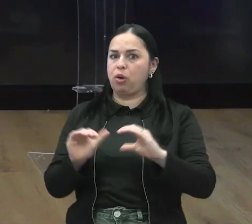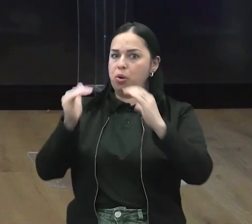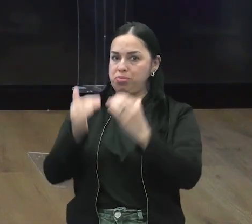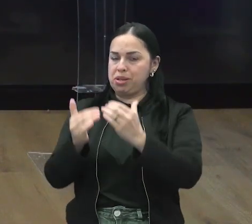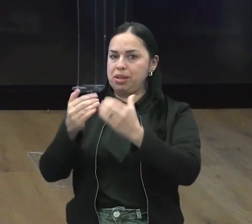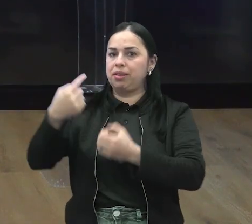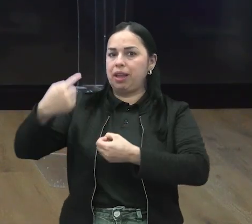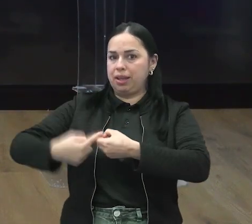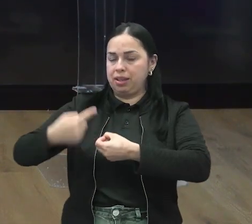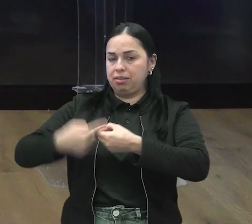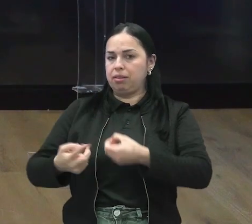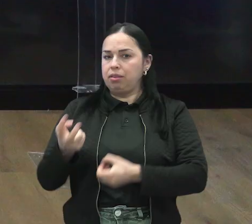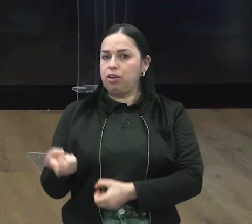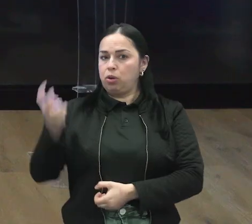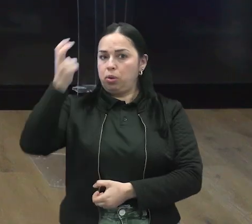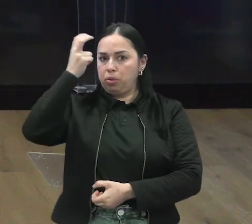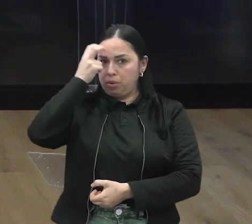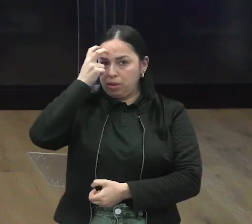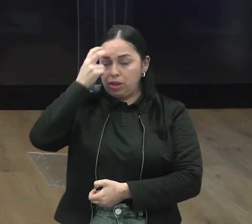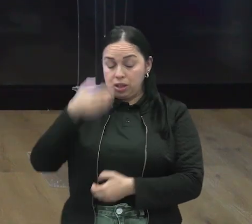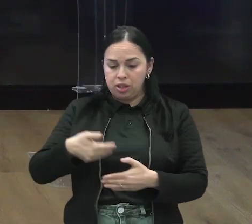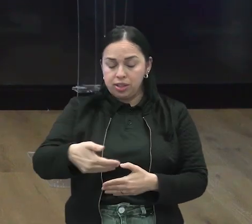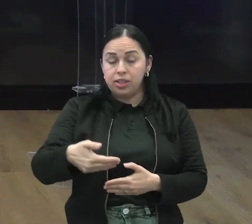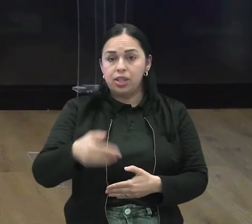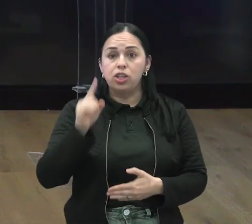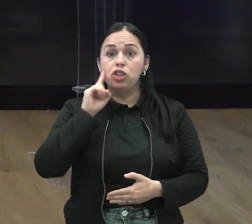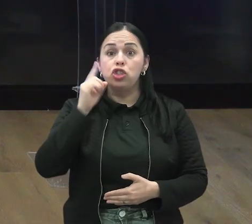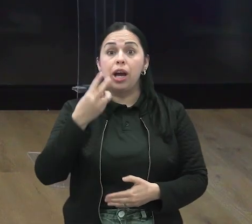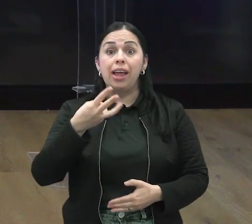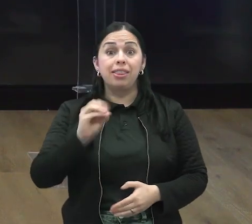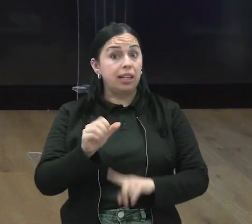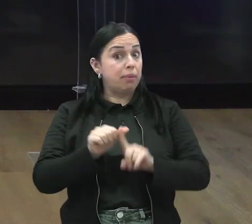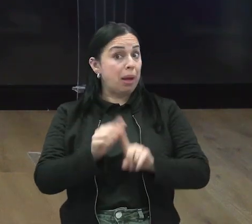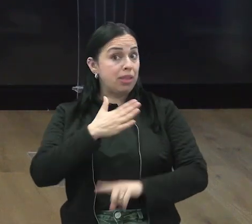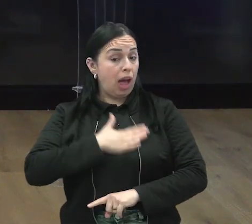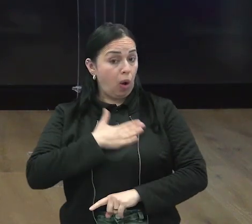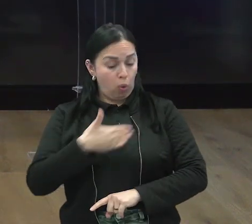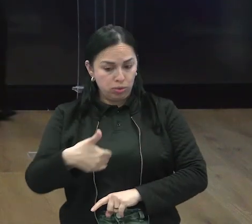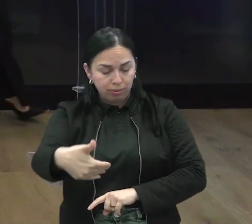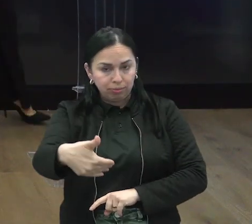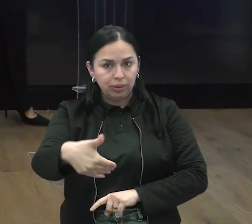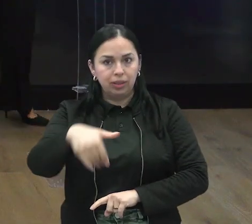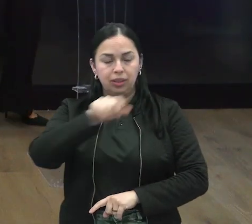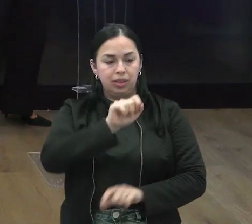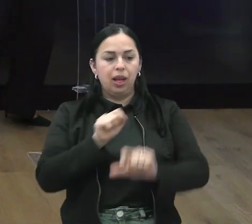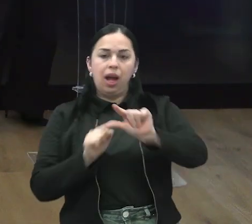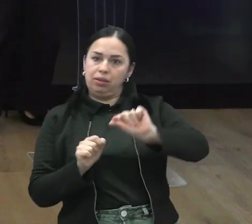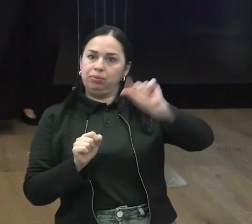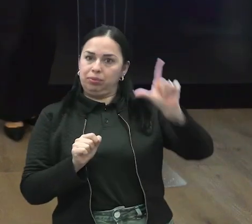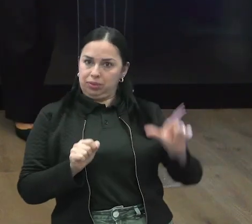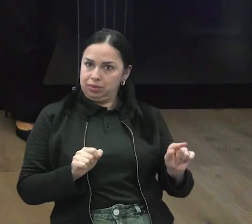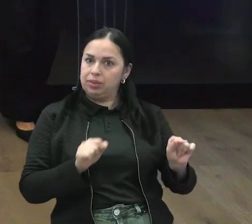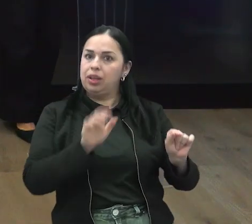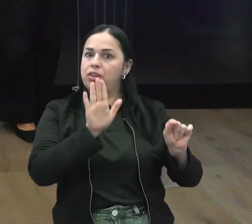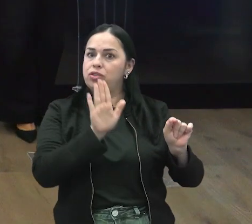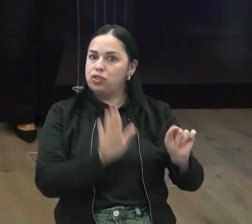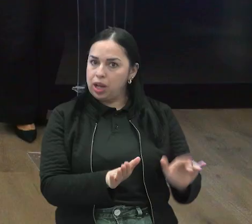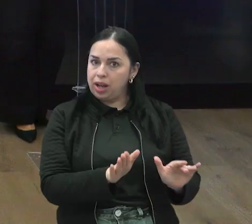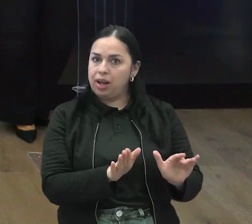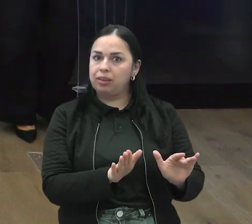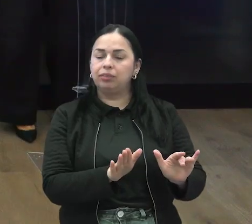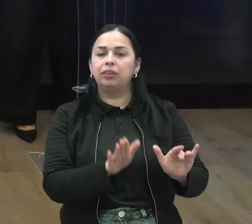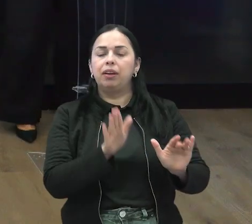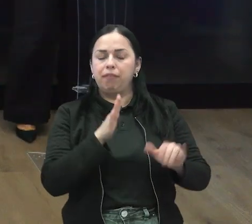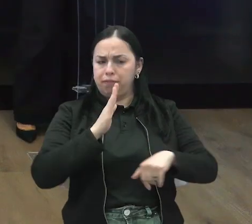Conferência Municipal de Cultura, que acontece no próximo dia 30 de agosto. A Fundação Cultural Cassiano Ricardo já